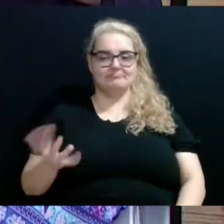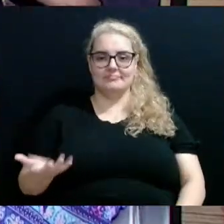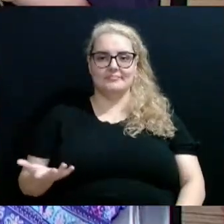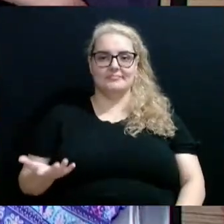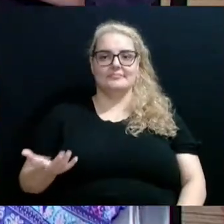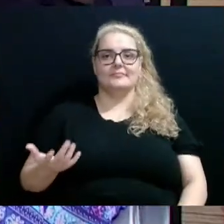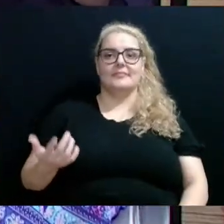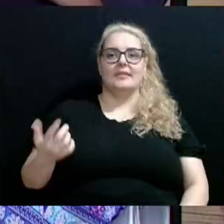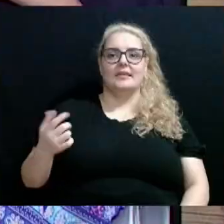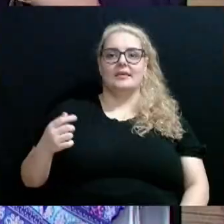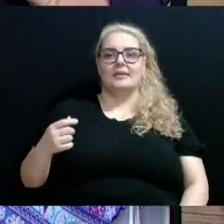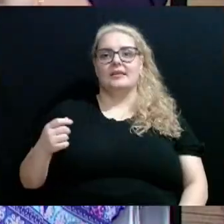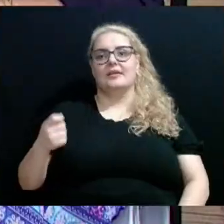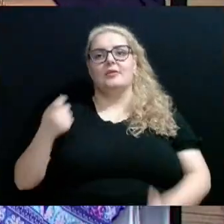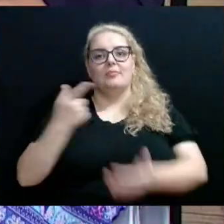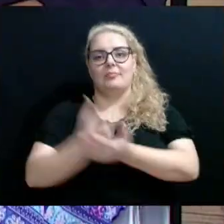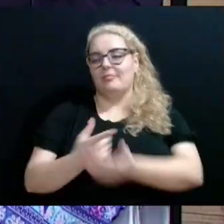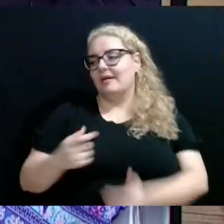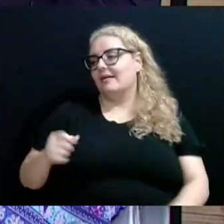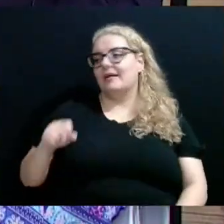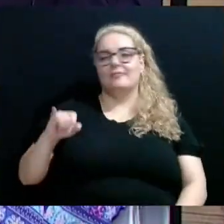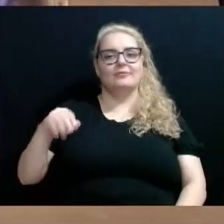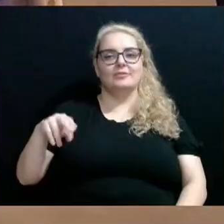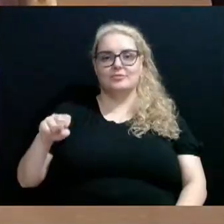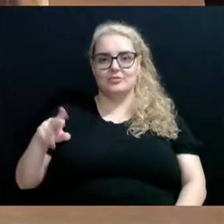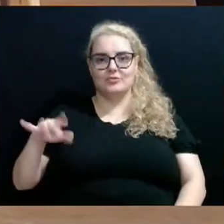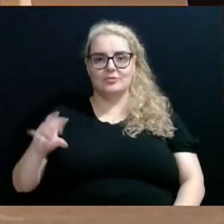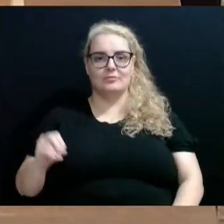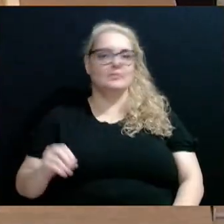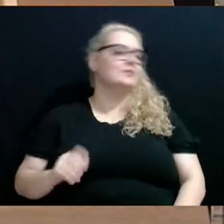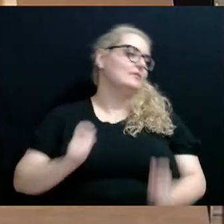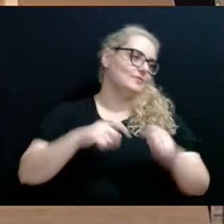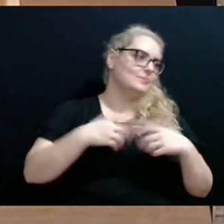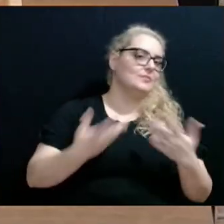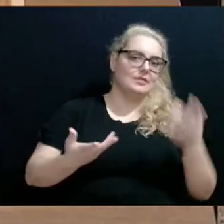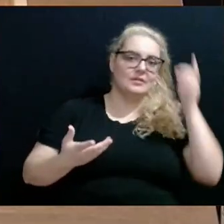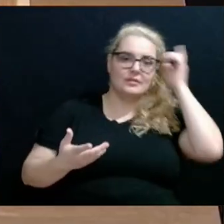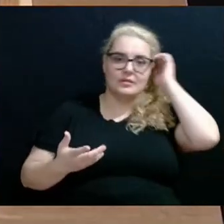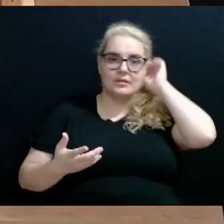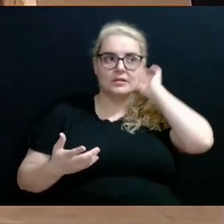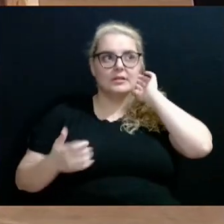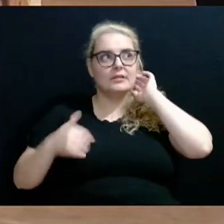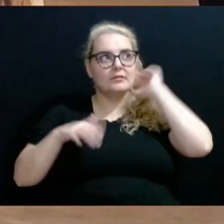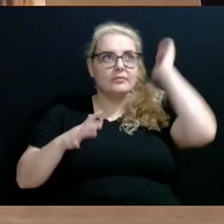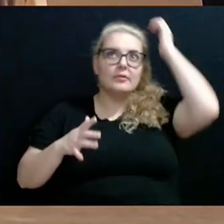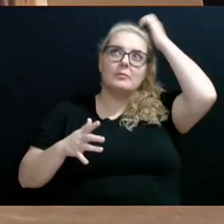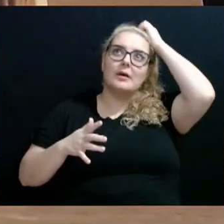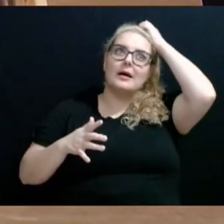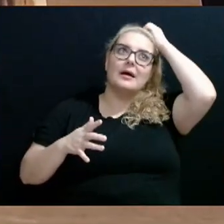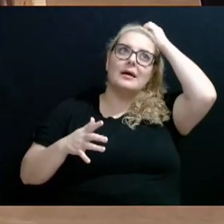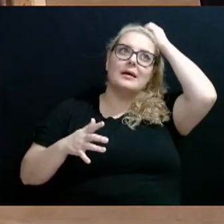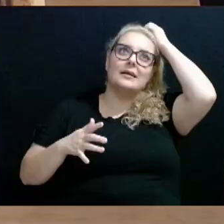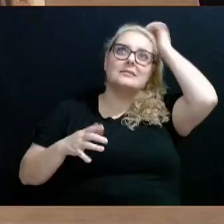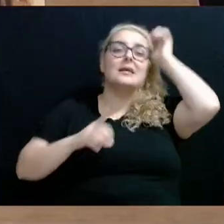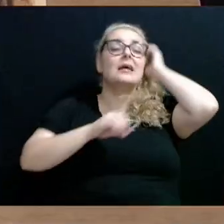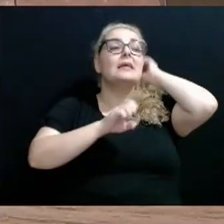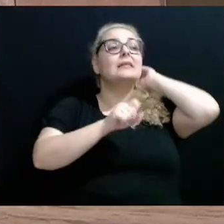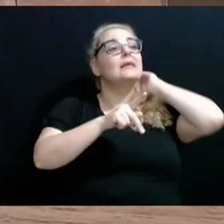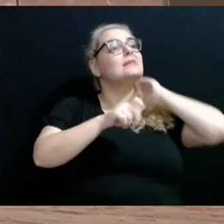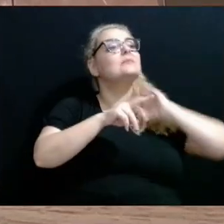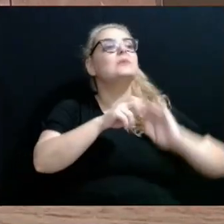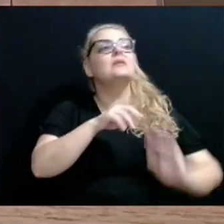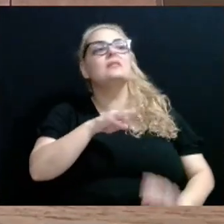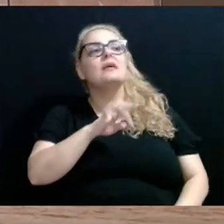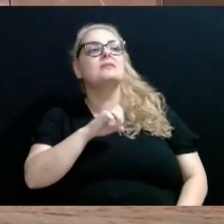pagando os insumos. Eu tinha essa... Estava suficiente. Foi exato. muito, então, despretensioso. Exato, E depois?